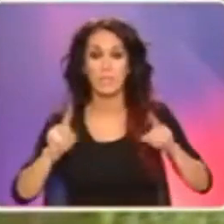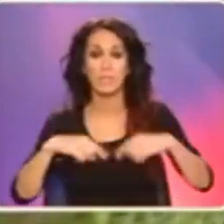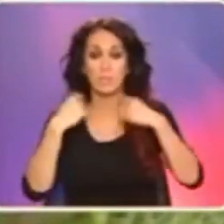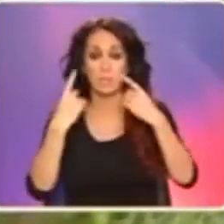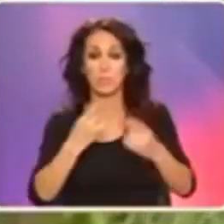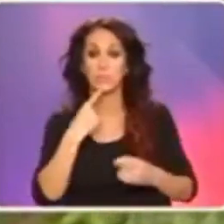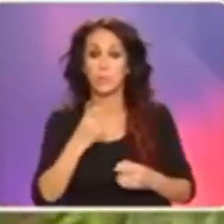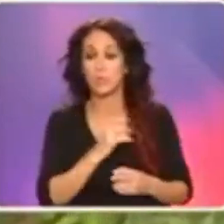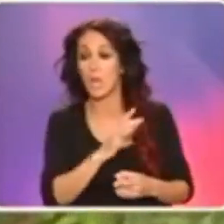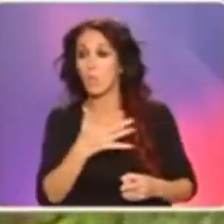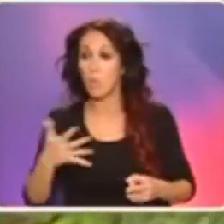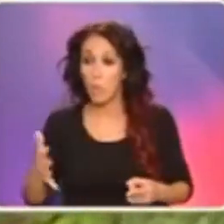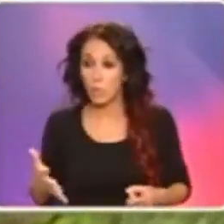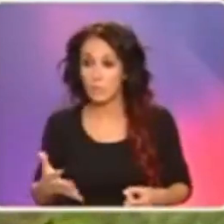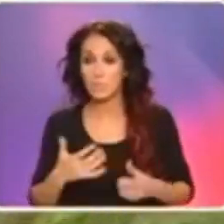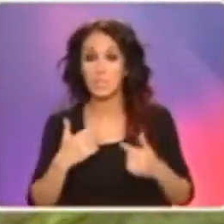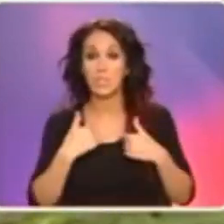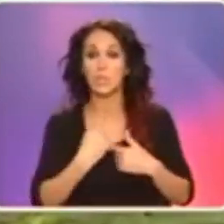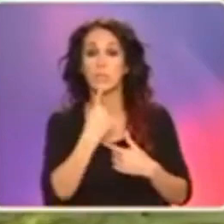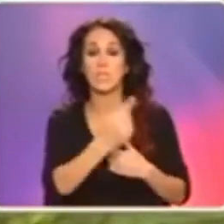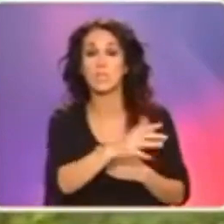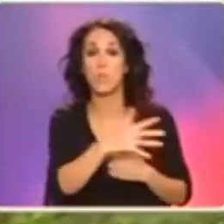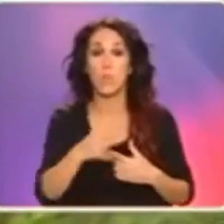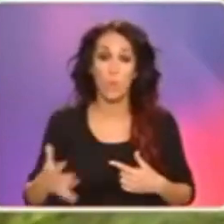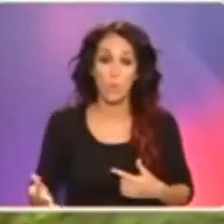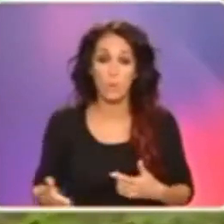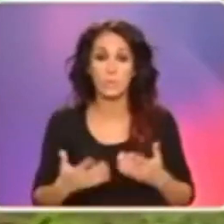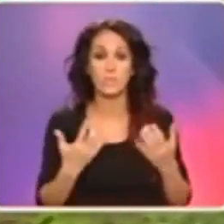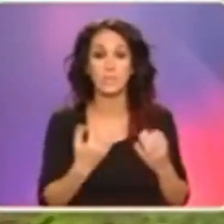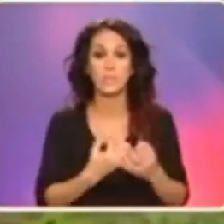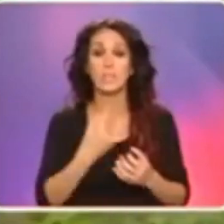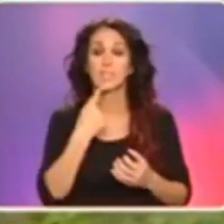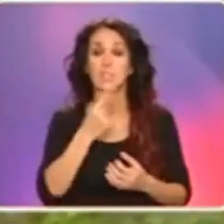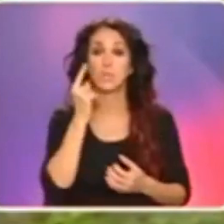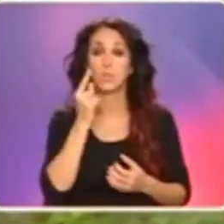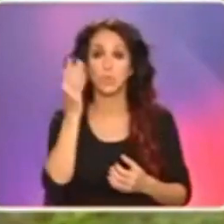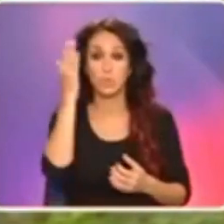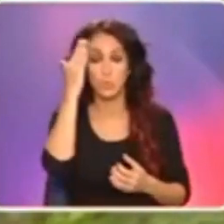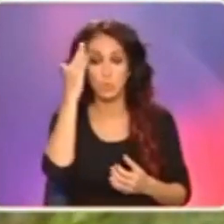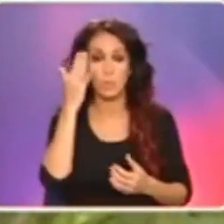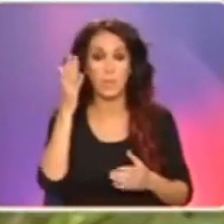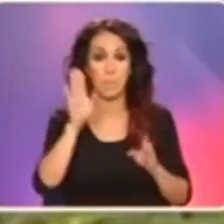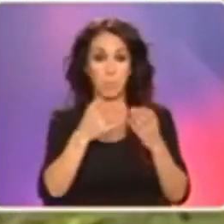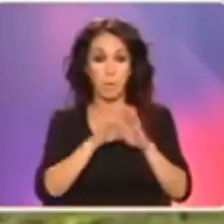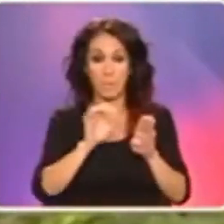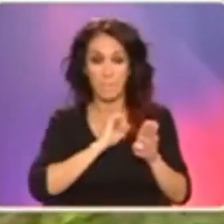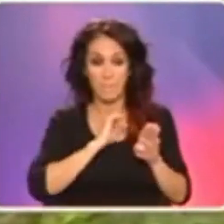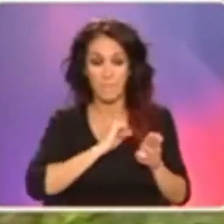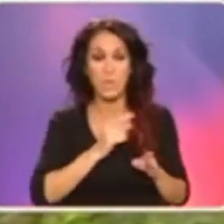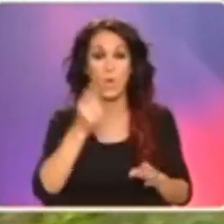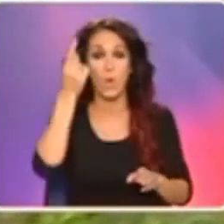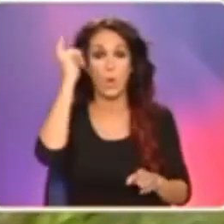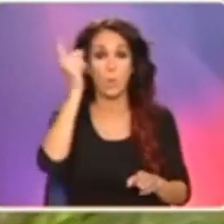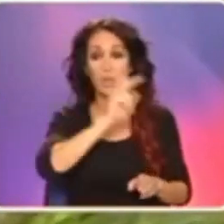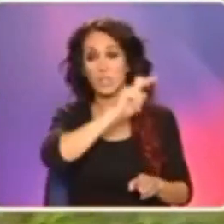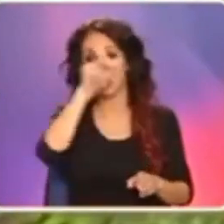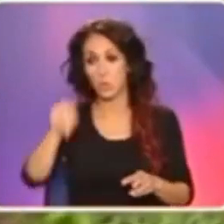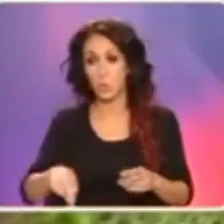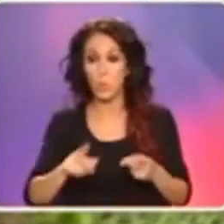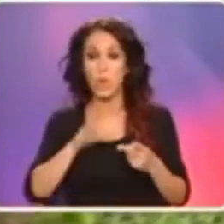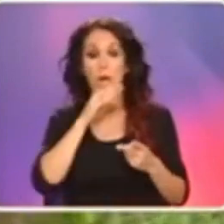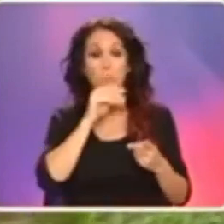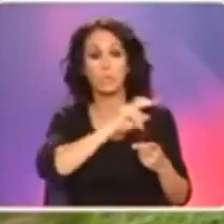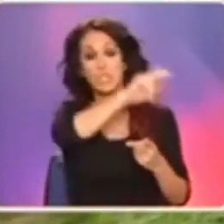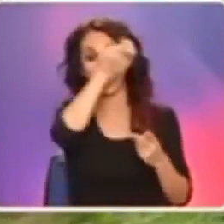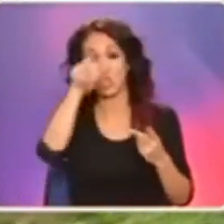a localidade, onde é que era, eu disse-lhe o número da porta, eles chegaram aqui, depois veio a polícia, veio